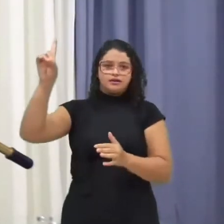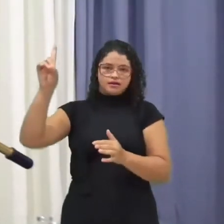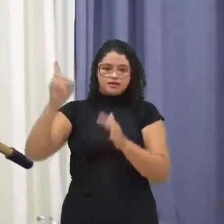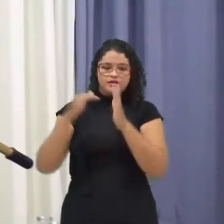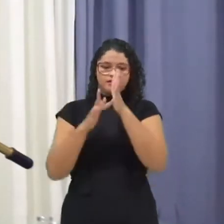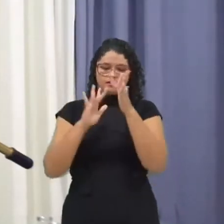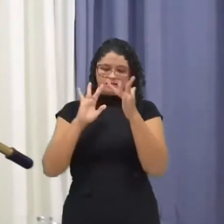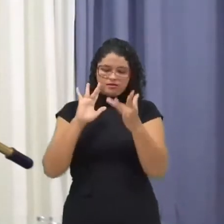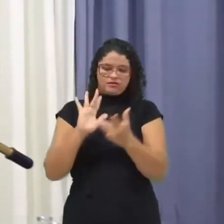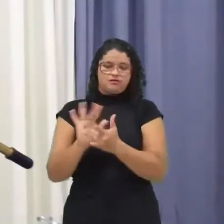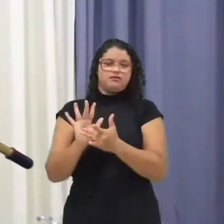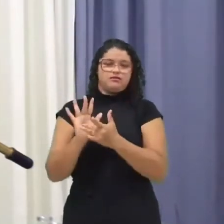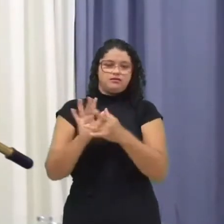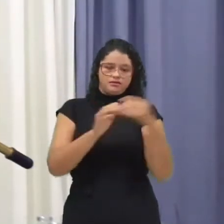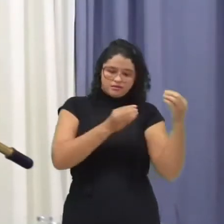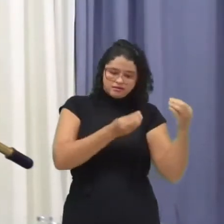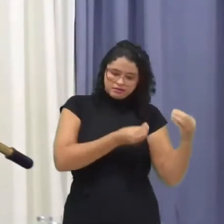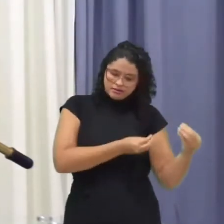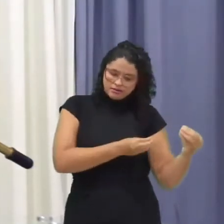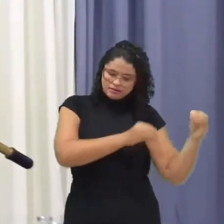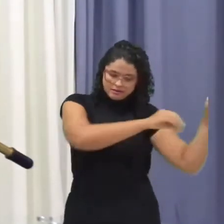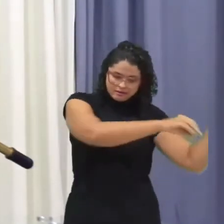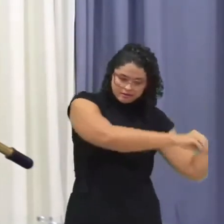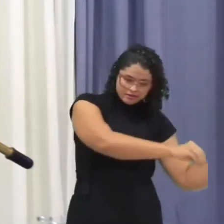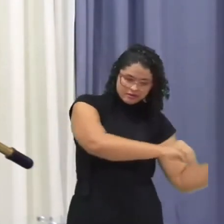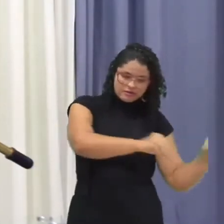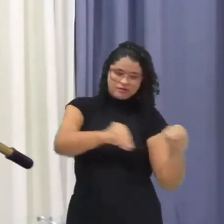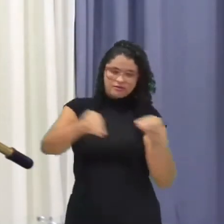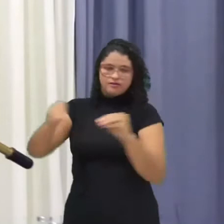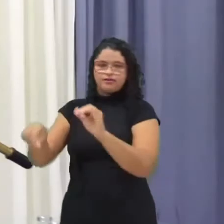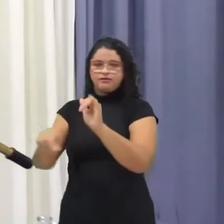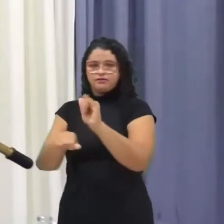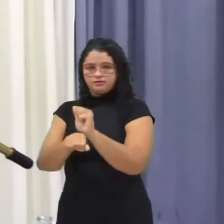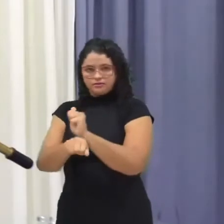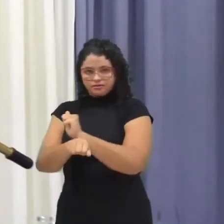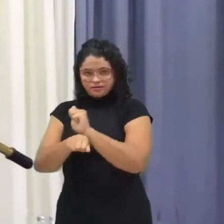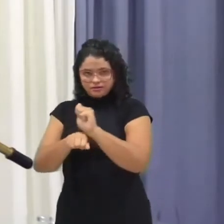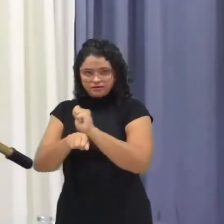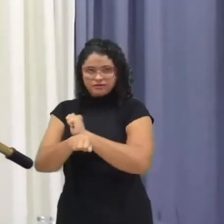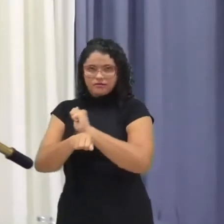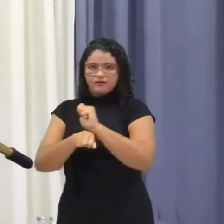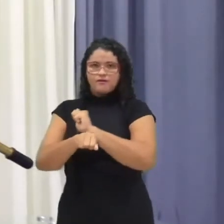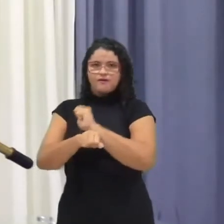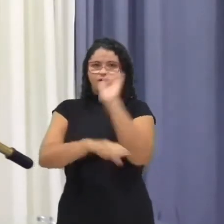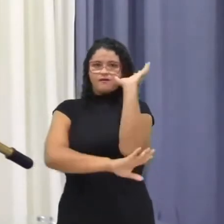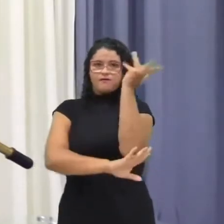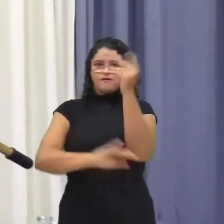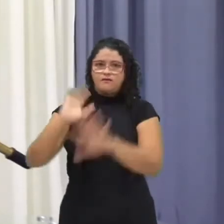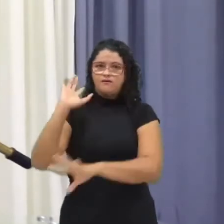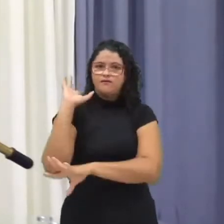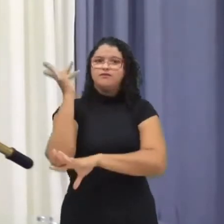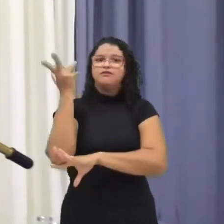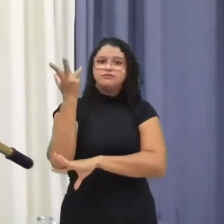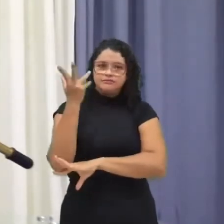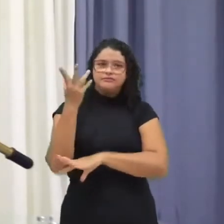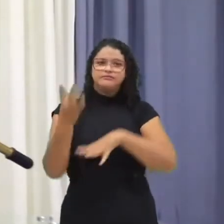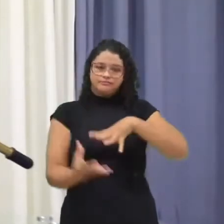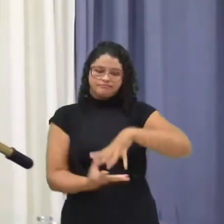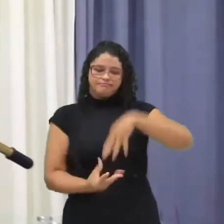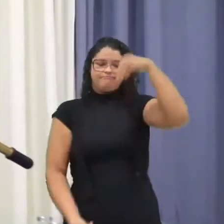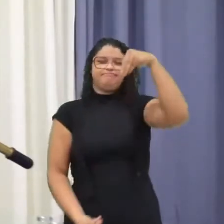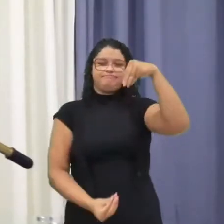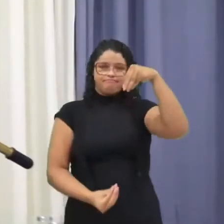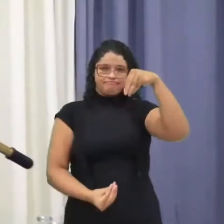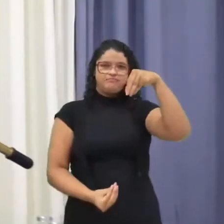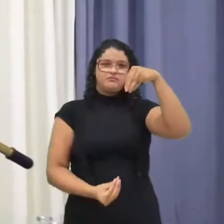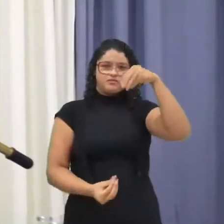ressuscitar, levou o seio de Abraão, levou o paraíso com todas as almas que nele estavam